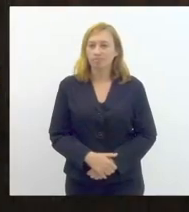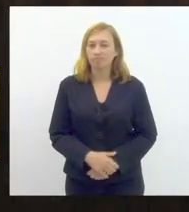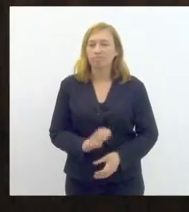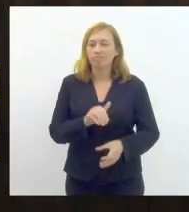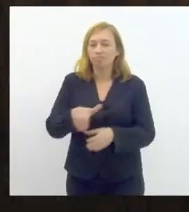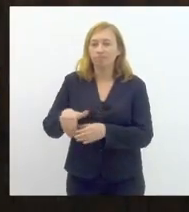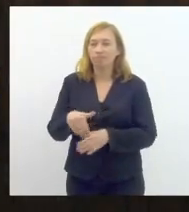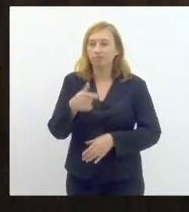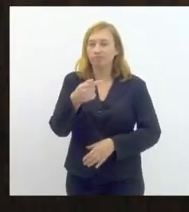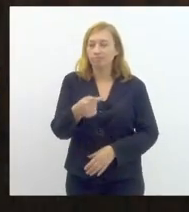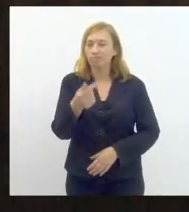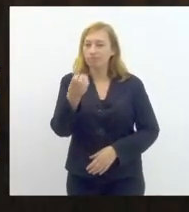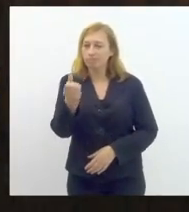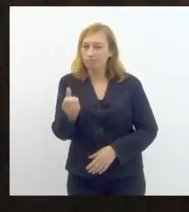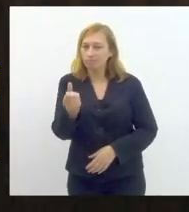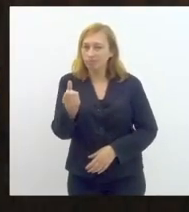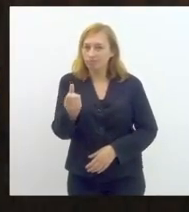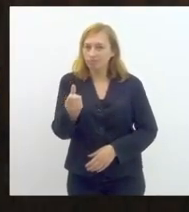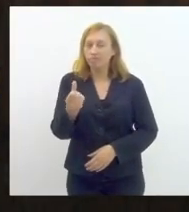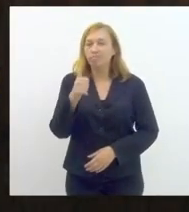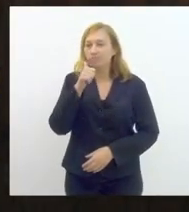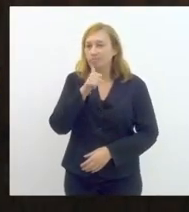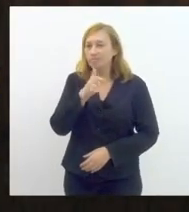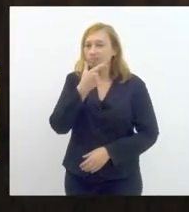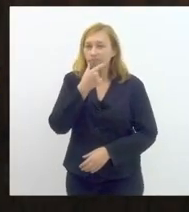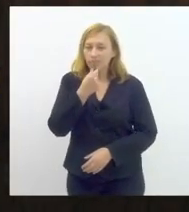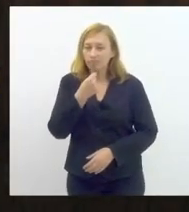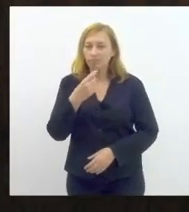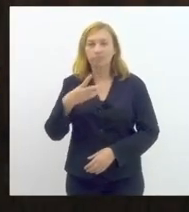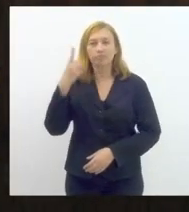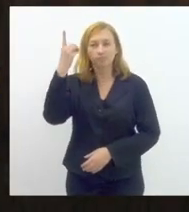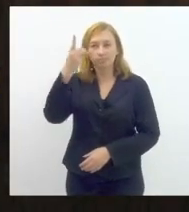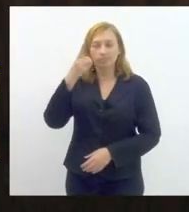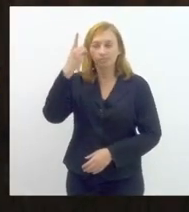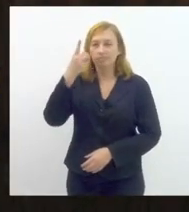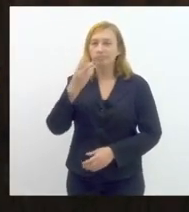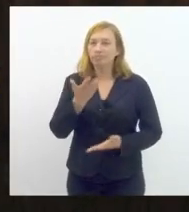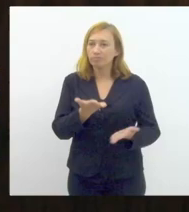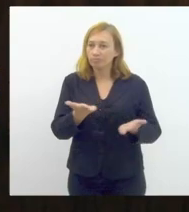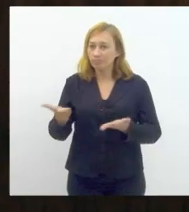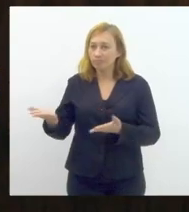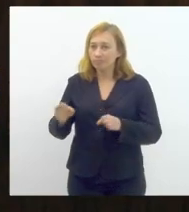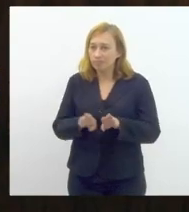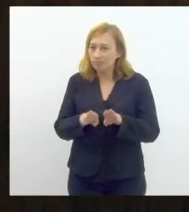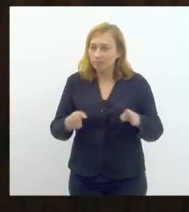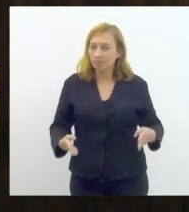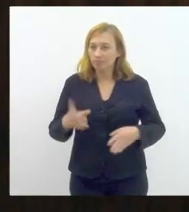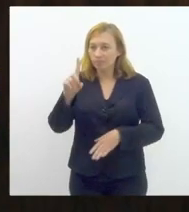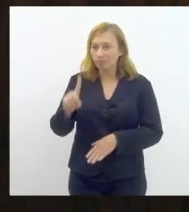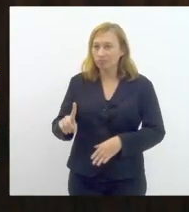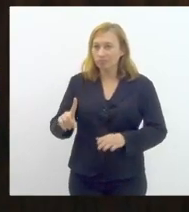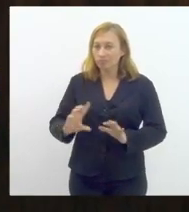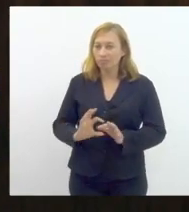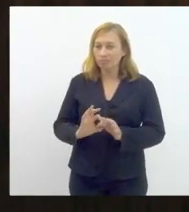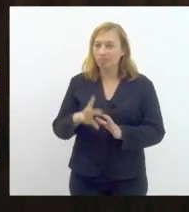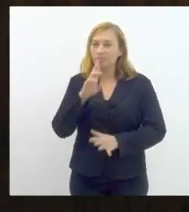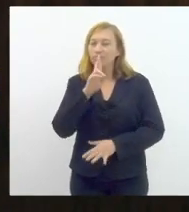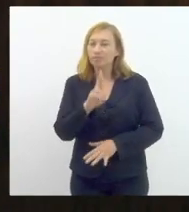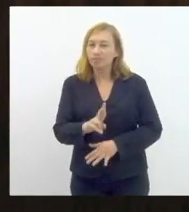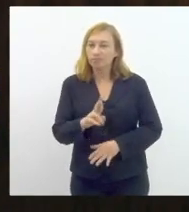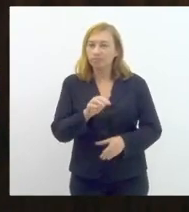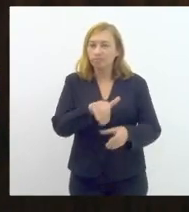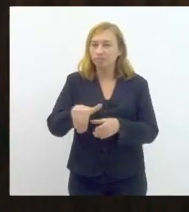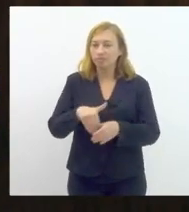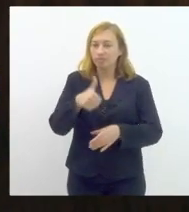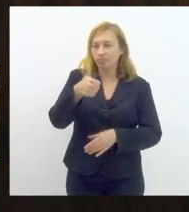Votaram 76 senhores e senhoras parlamentares. Essa é a nova mesa diretora. Está declarado o resultado da eleição